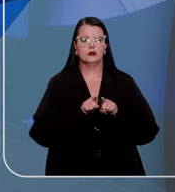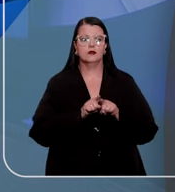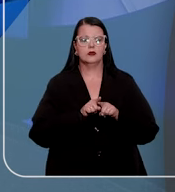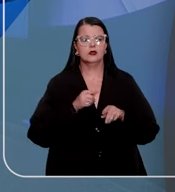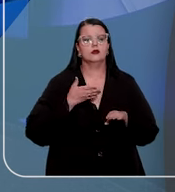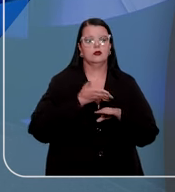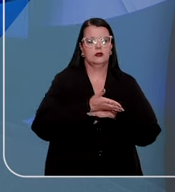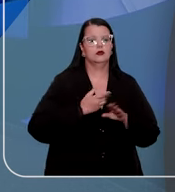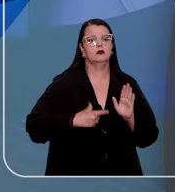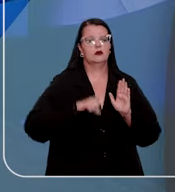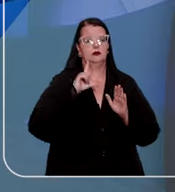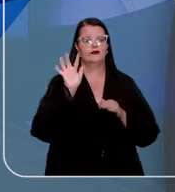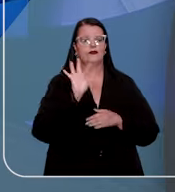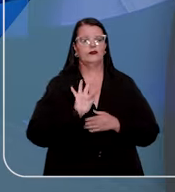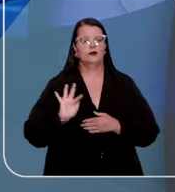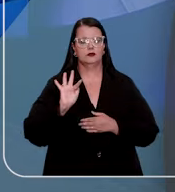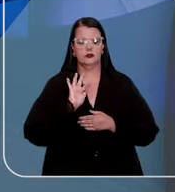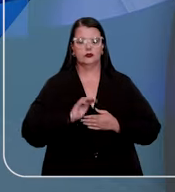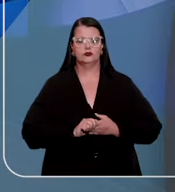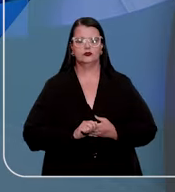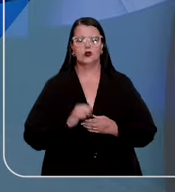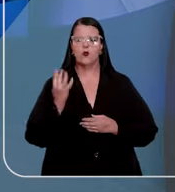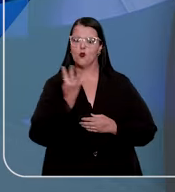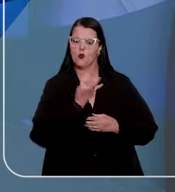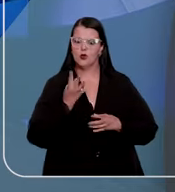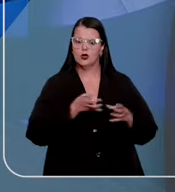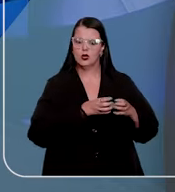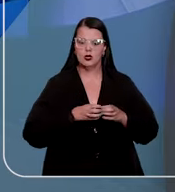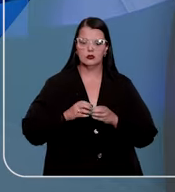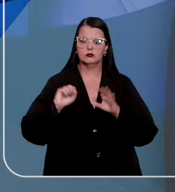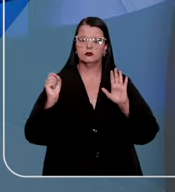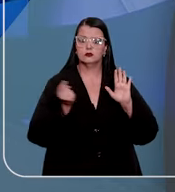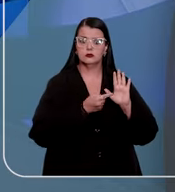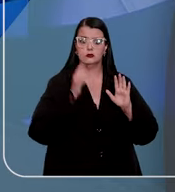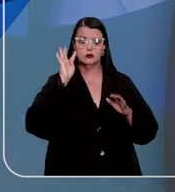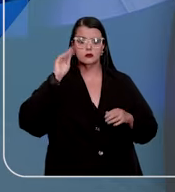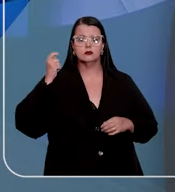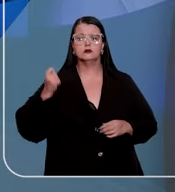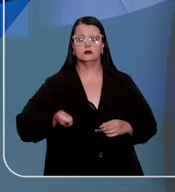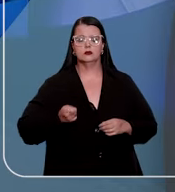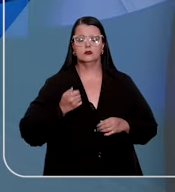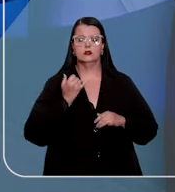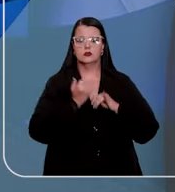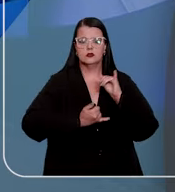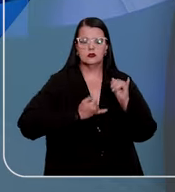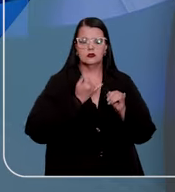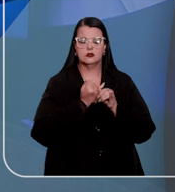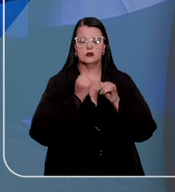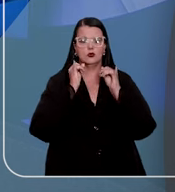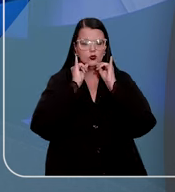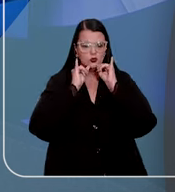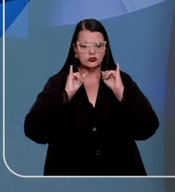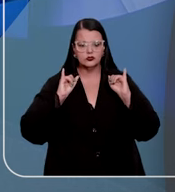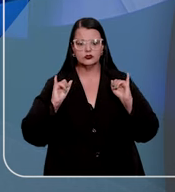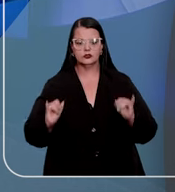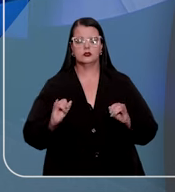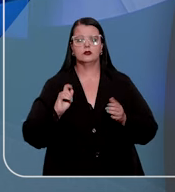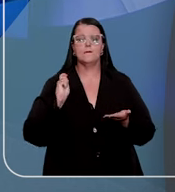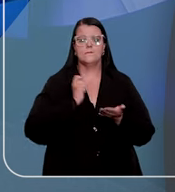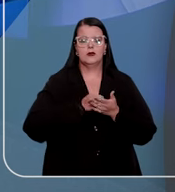entrar mais cedo na faculdade. Já na quarta turma, destaque para a decisão que condenou um site de notícias a